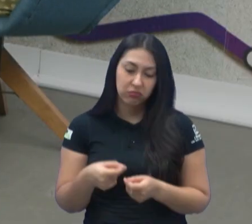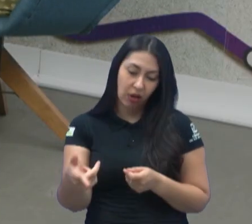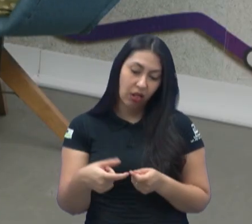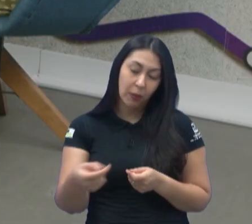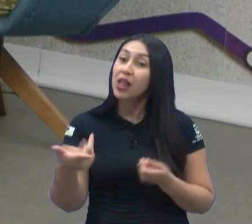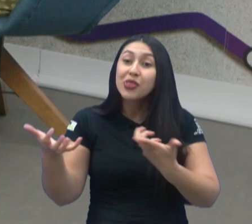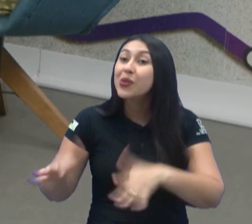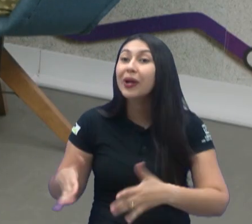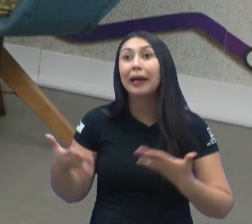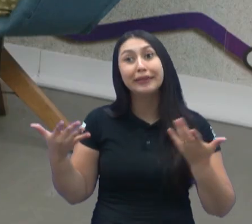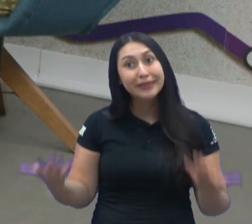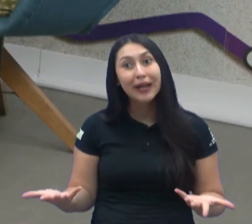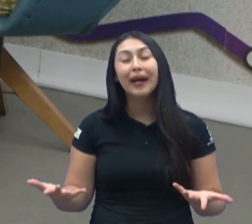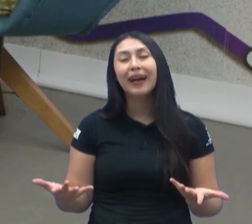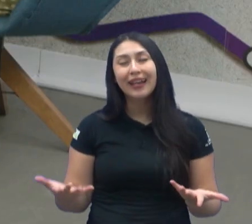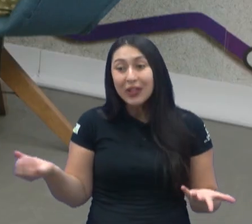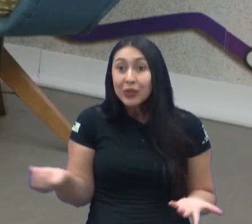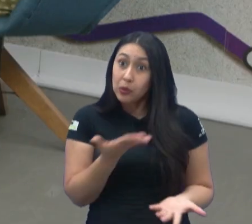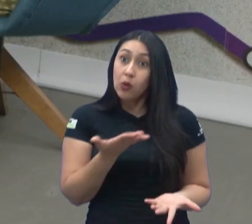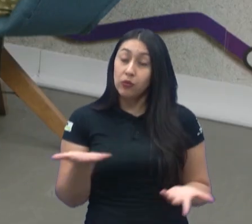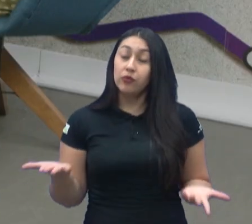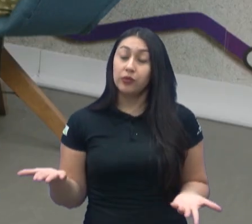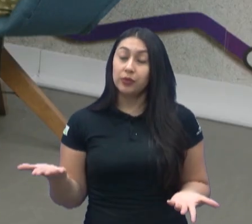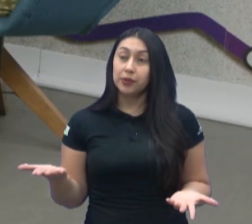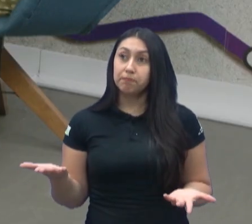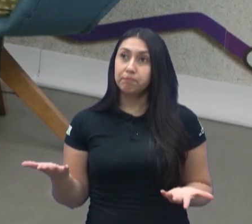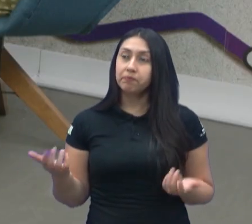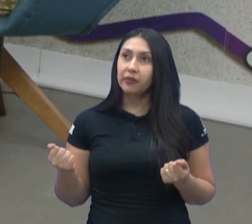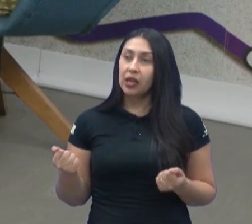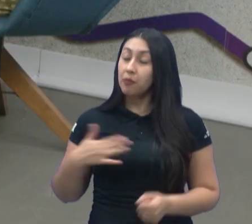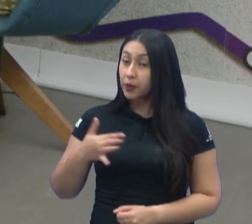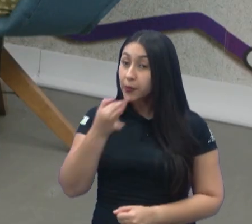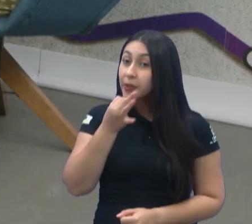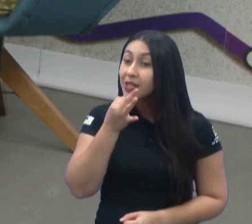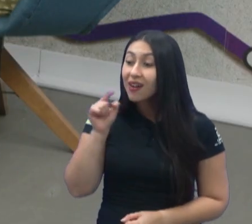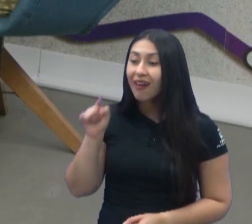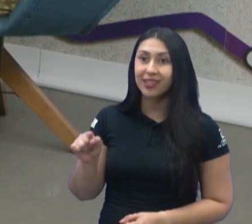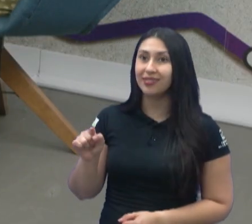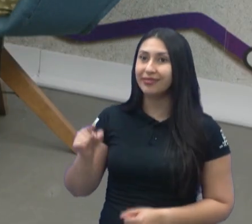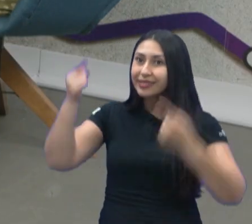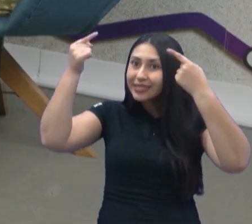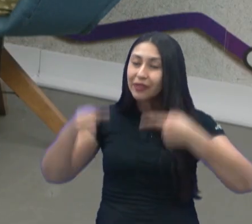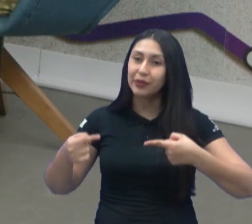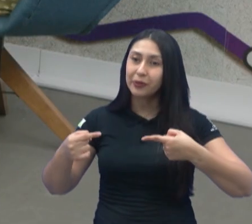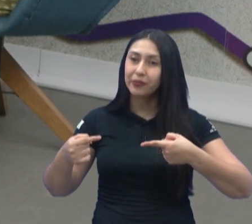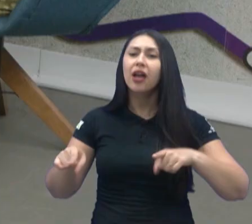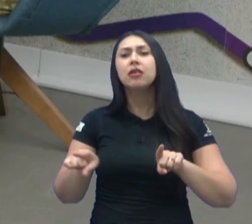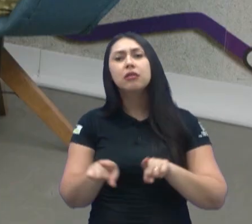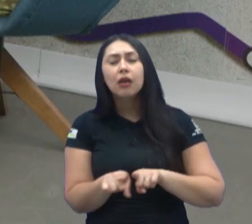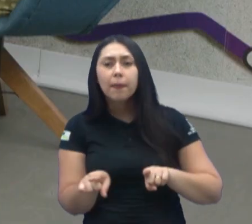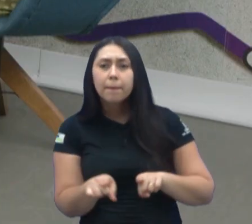fenômeno realmente muito novo e atual. E aí eu acredito que esse é um dos maiores desafios. Além de aspectos de